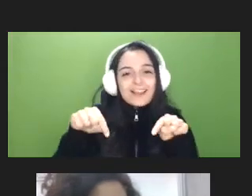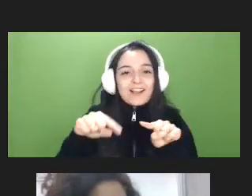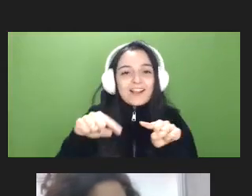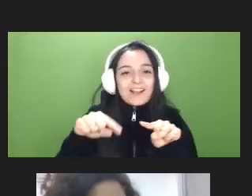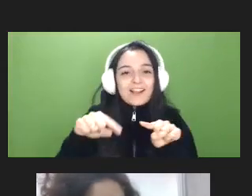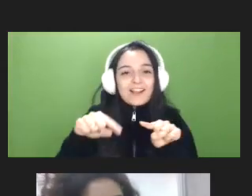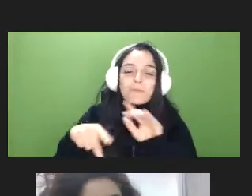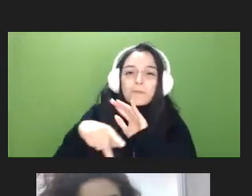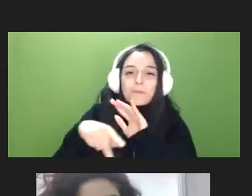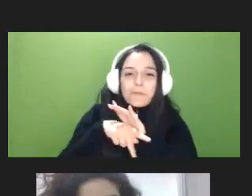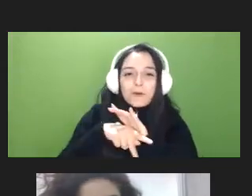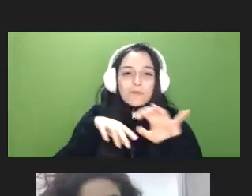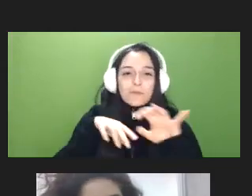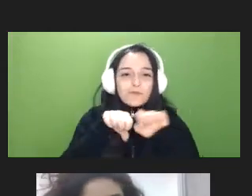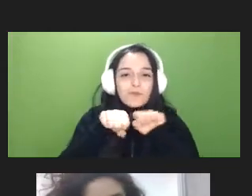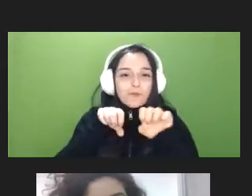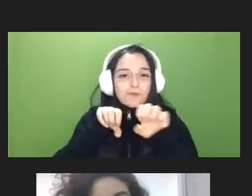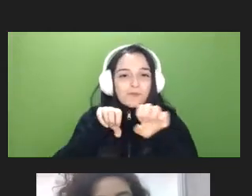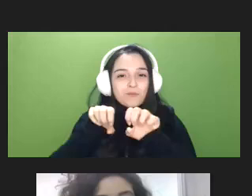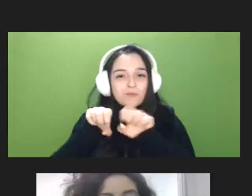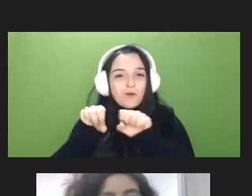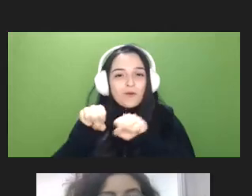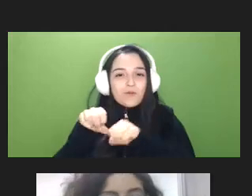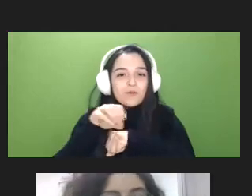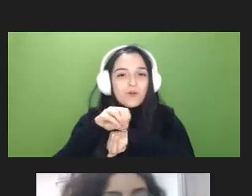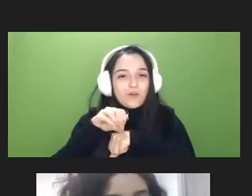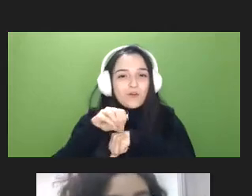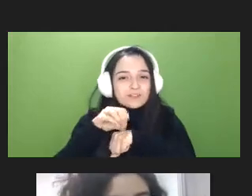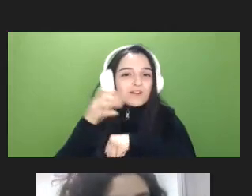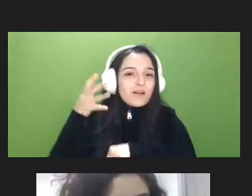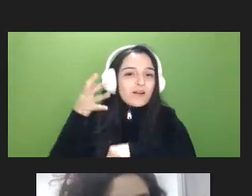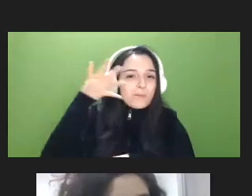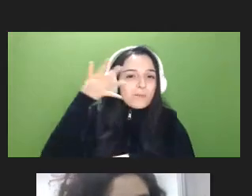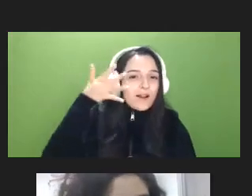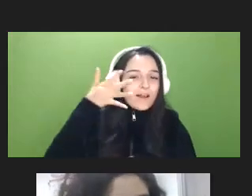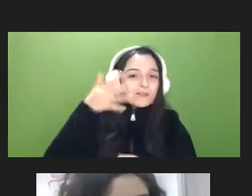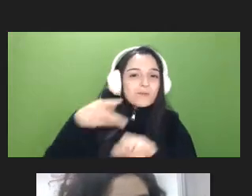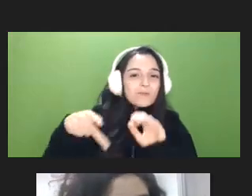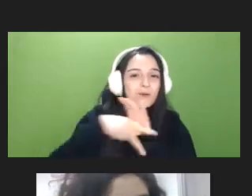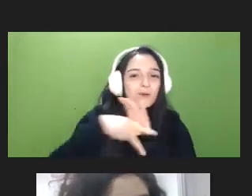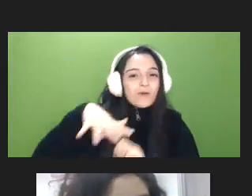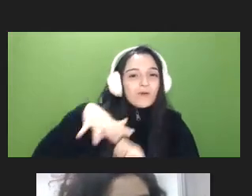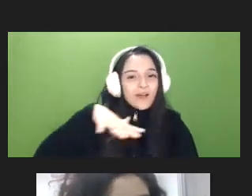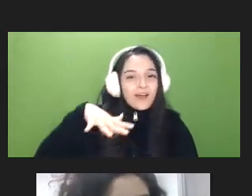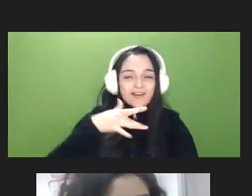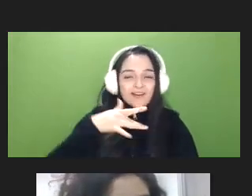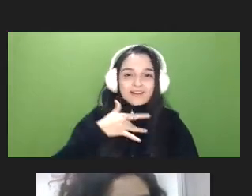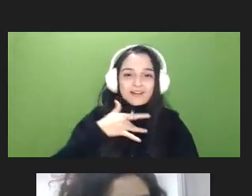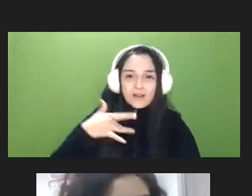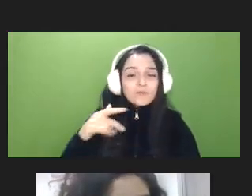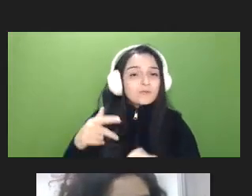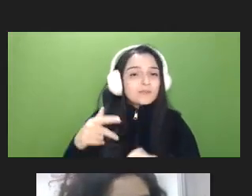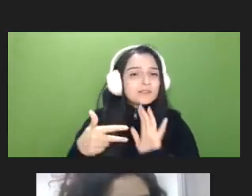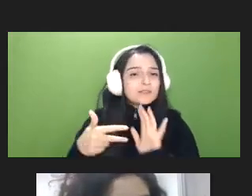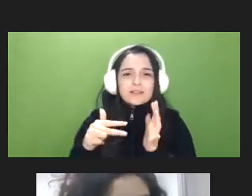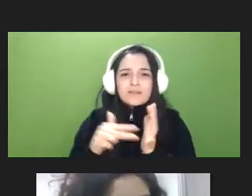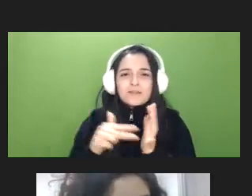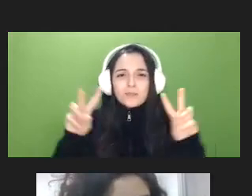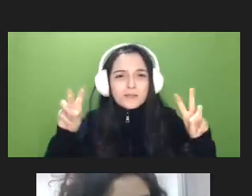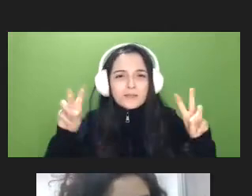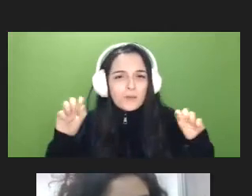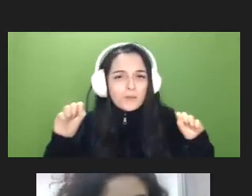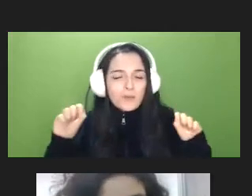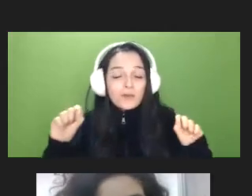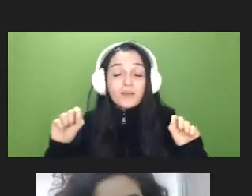né, formativo na área da saúde, que a ideia é conectar a população surda à